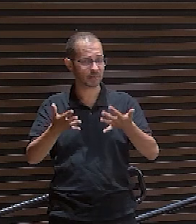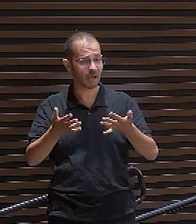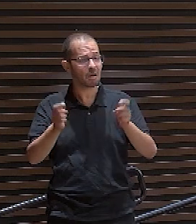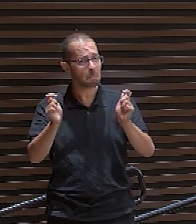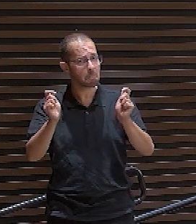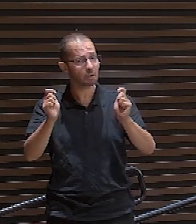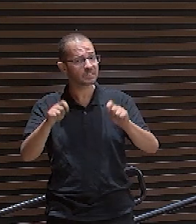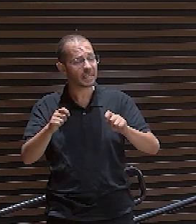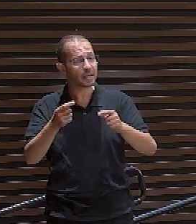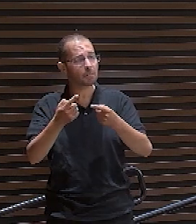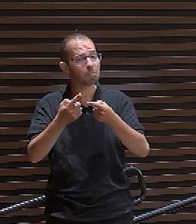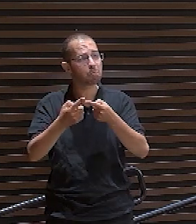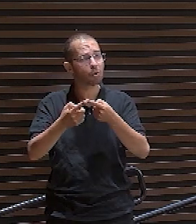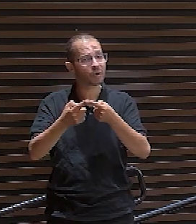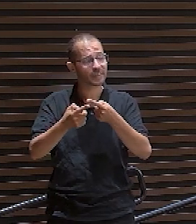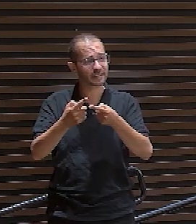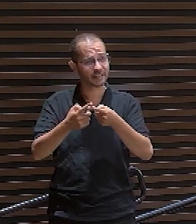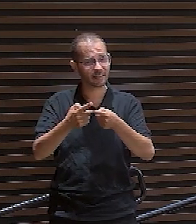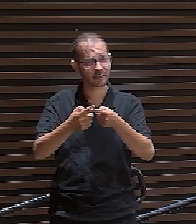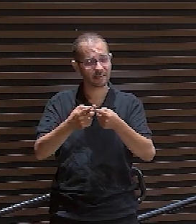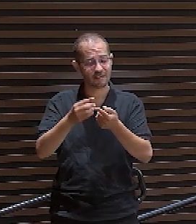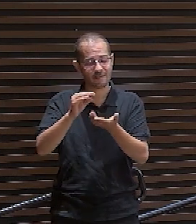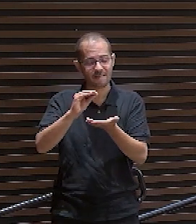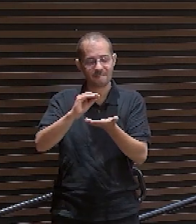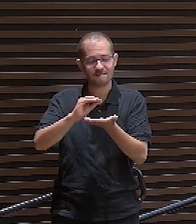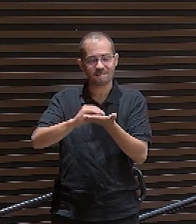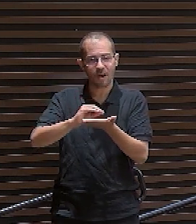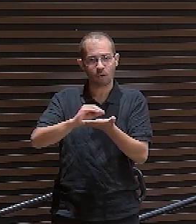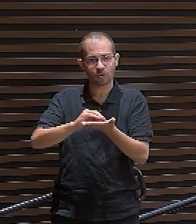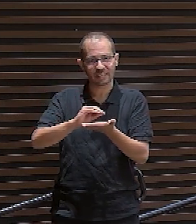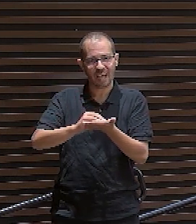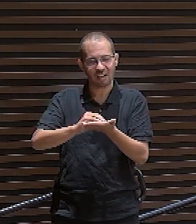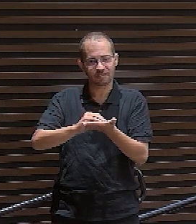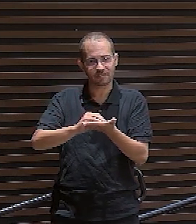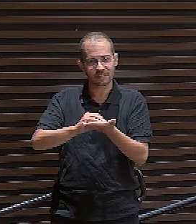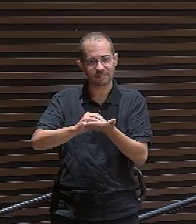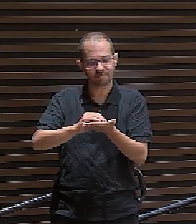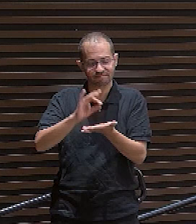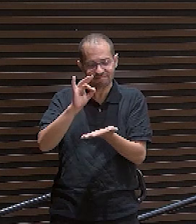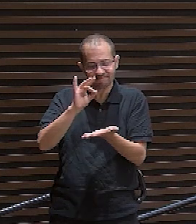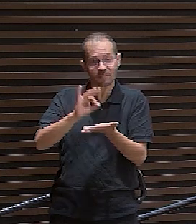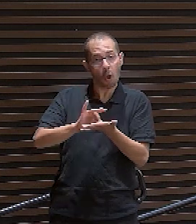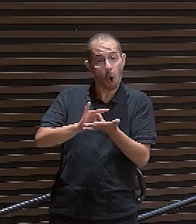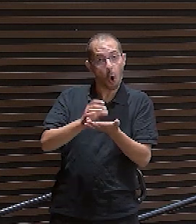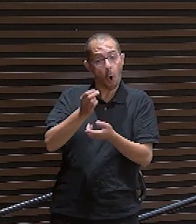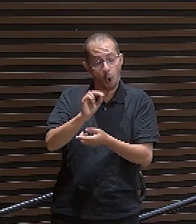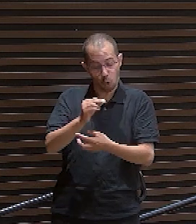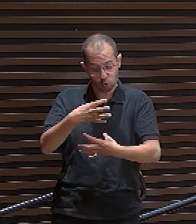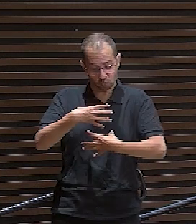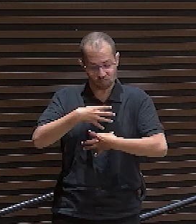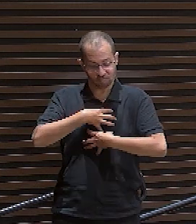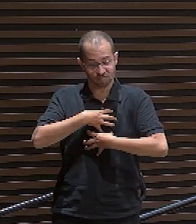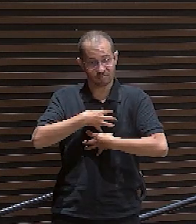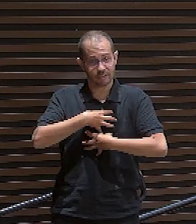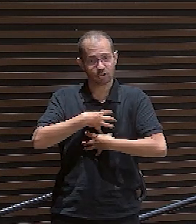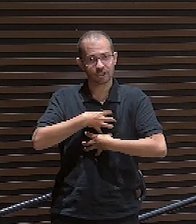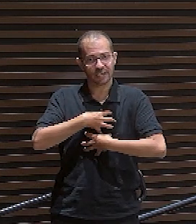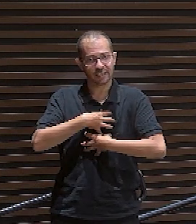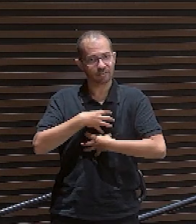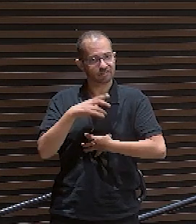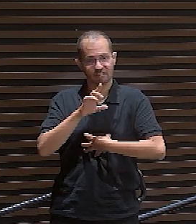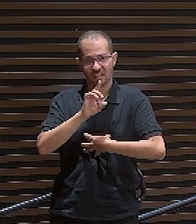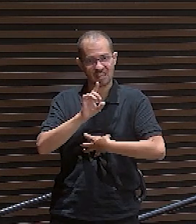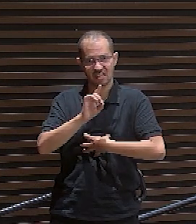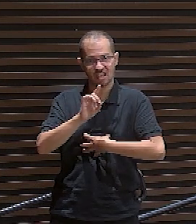porque faltava autenticidade ou porque a sua atitude não